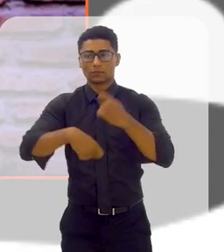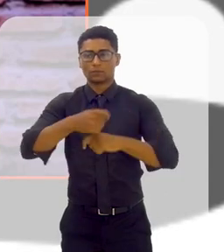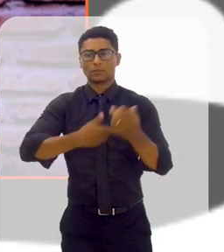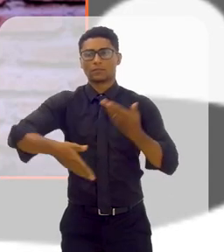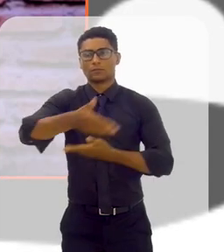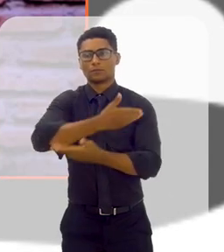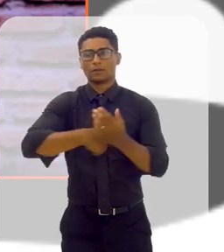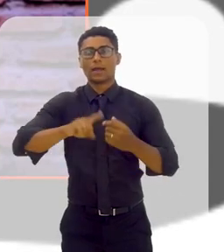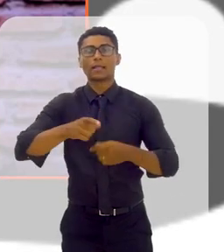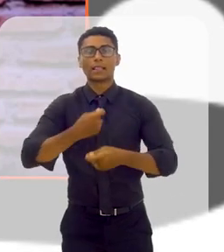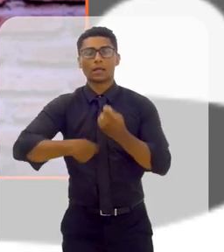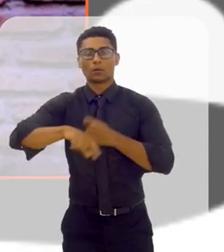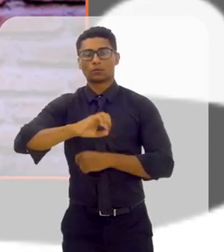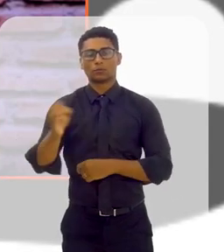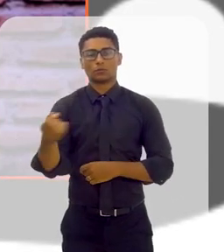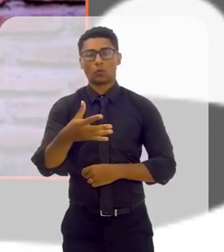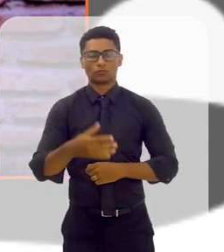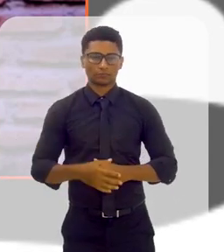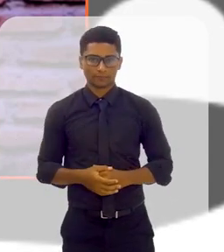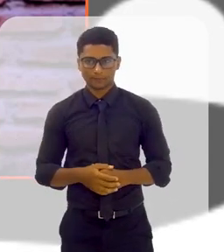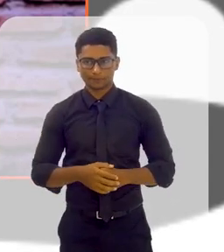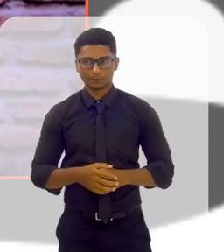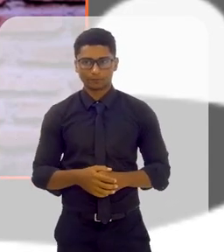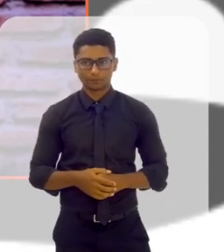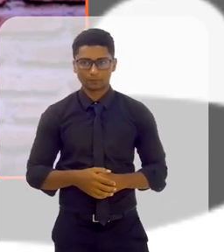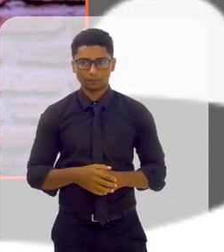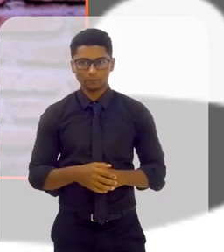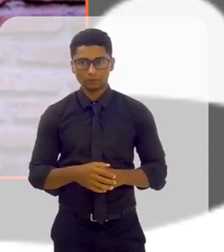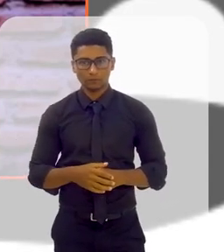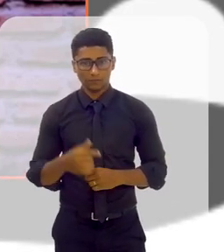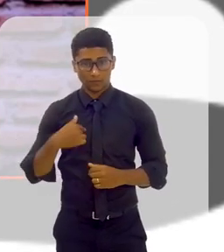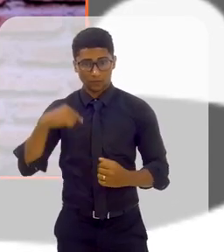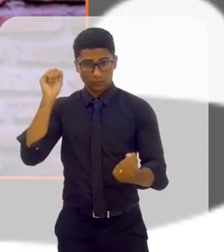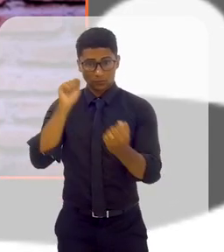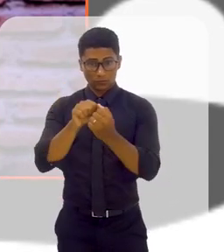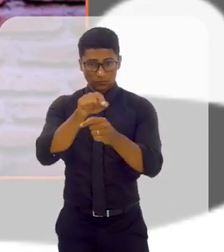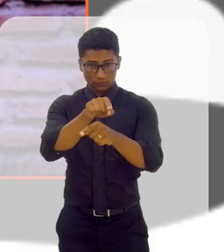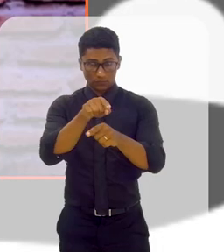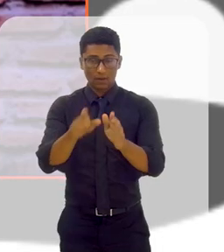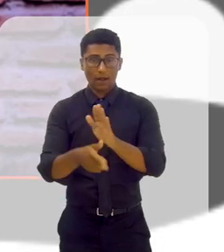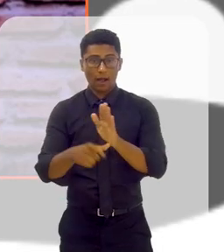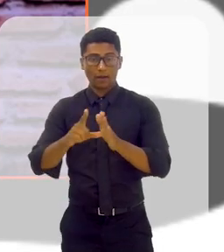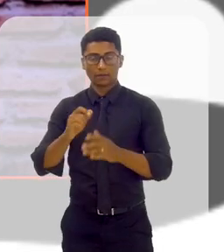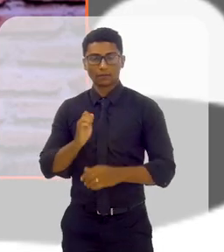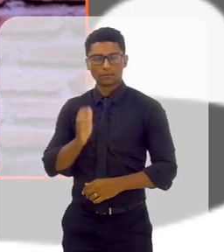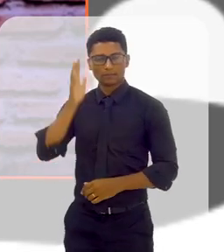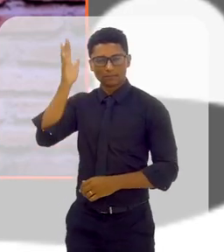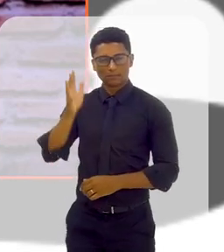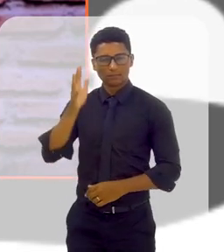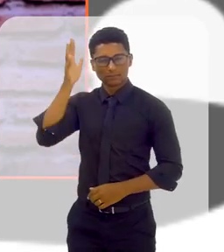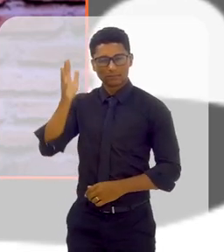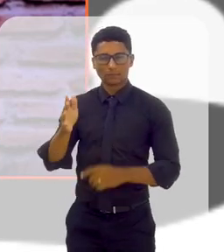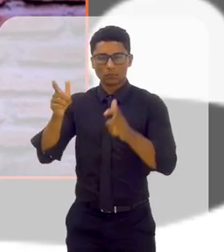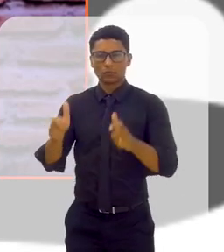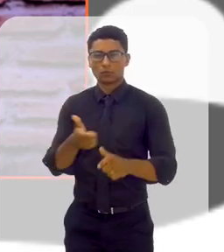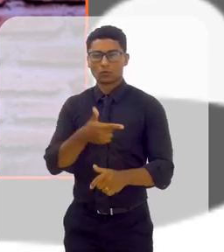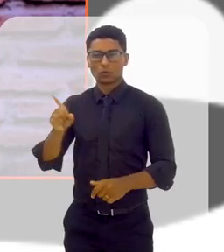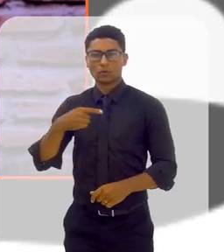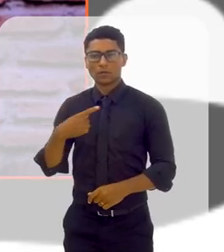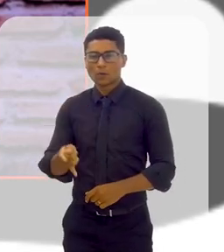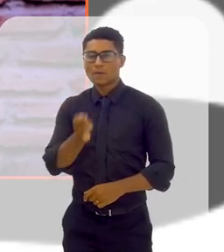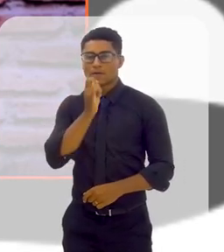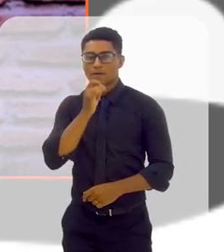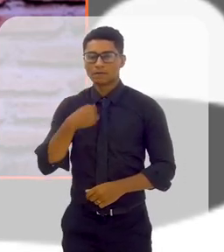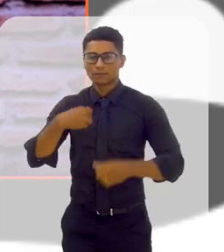repensar modelos de negócio antes de eu estar com você eu estava fazendo uma palestra em outro local e eu dei o exemplo